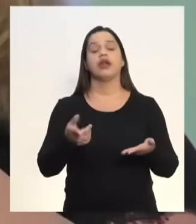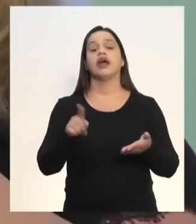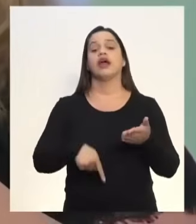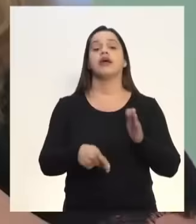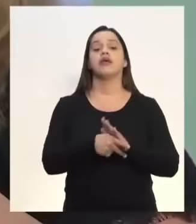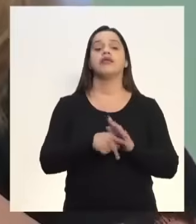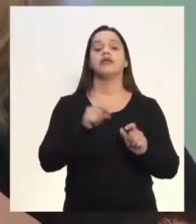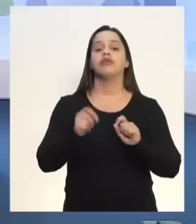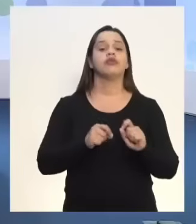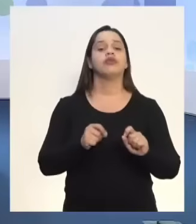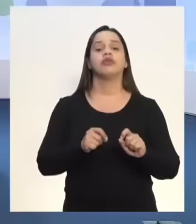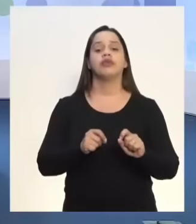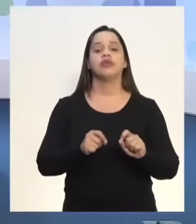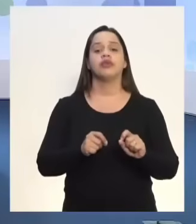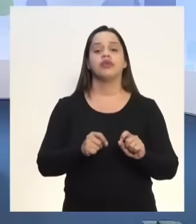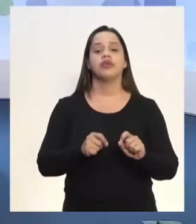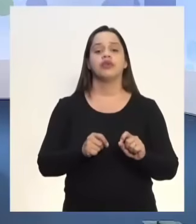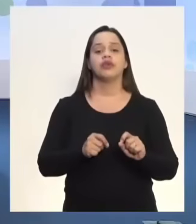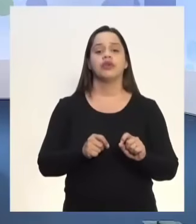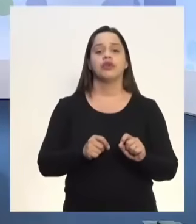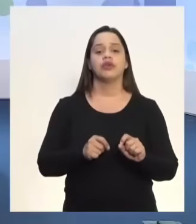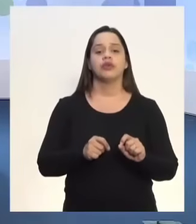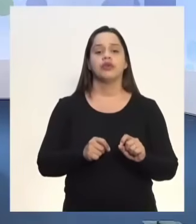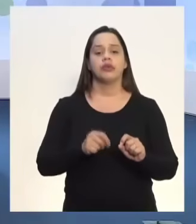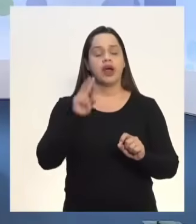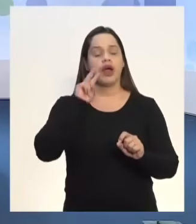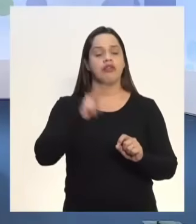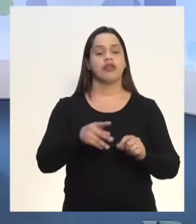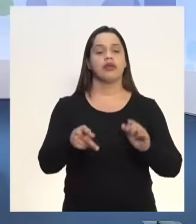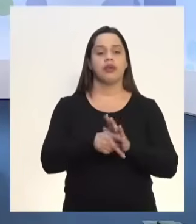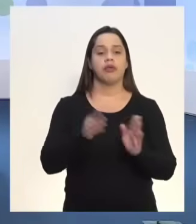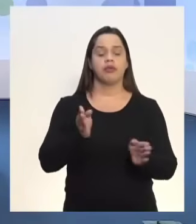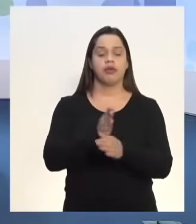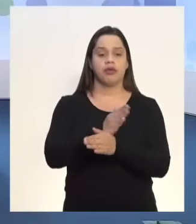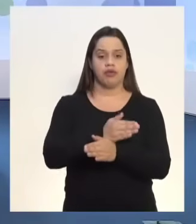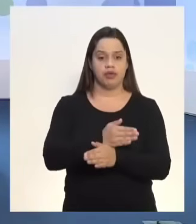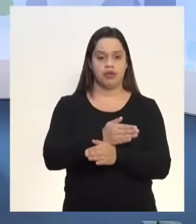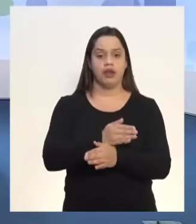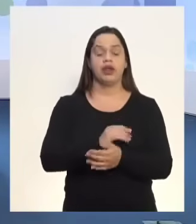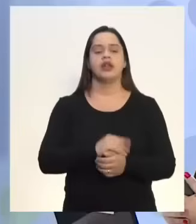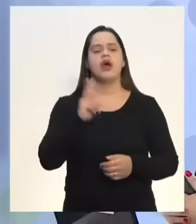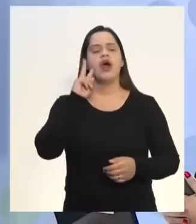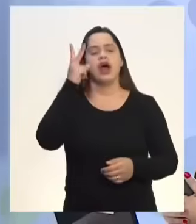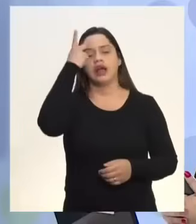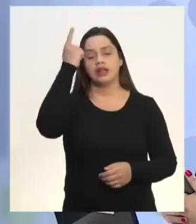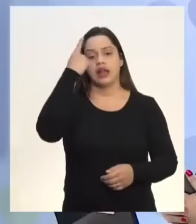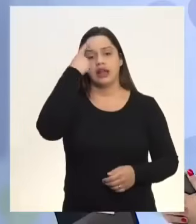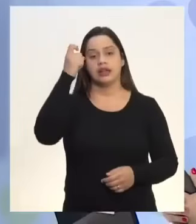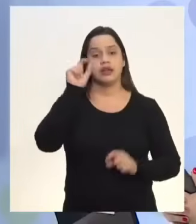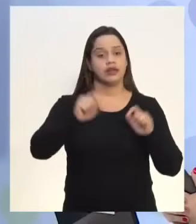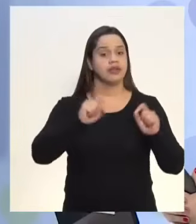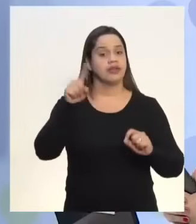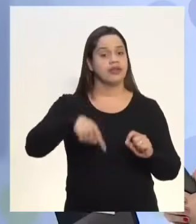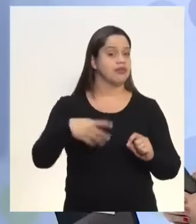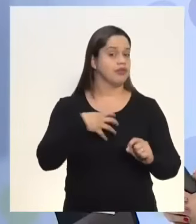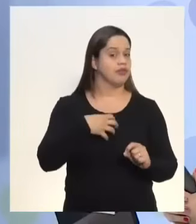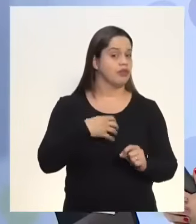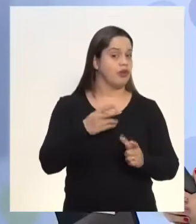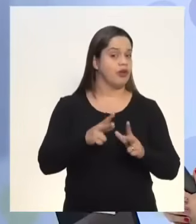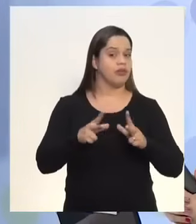na forma tridimensional. Então, qual que é a ideia aí? Então, essas formas geométricas, elas não